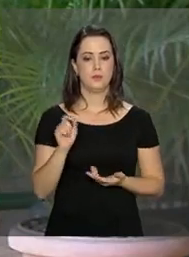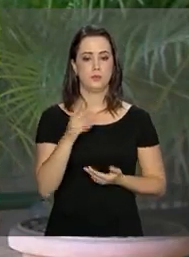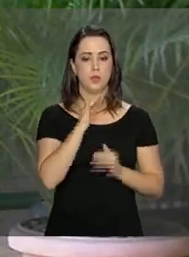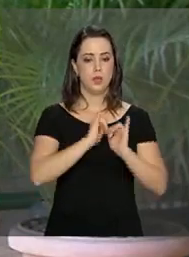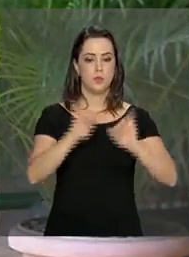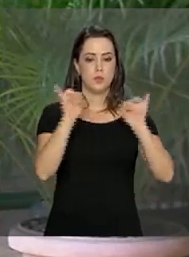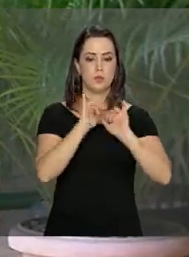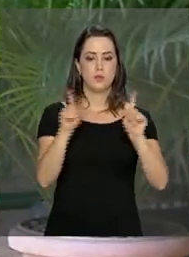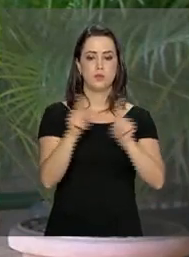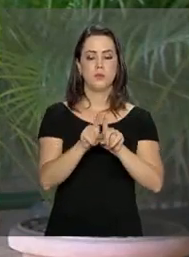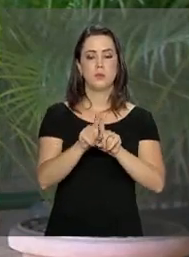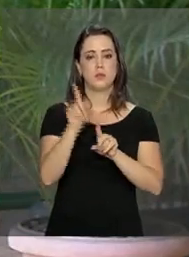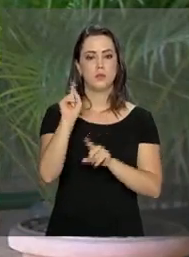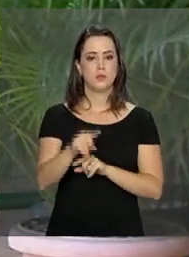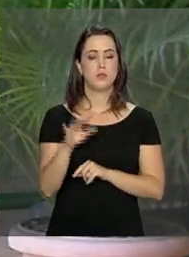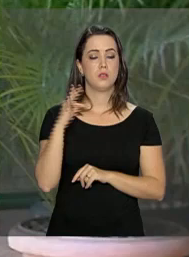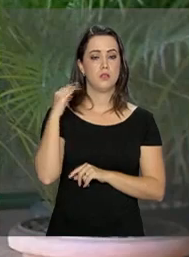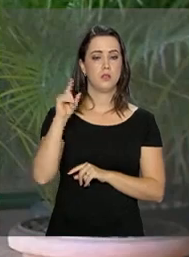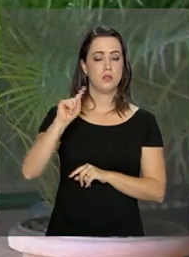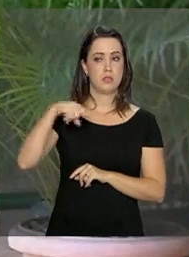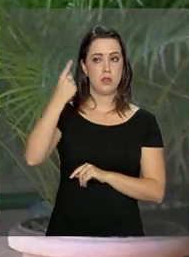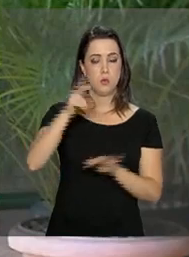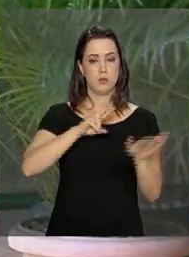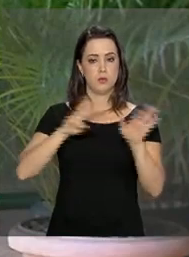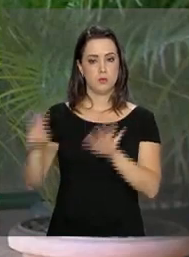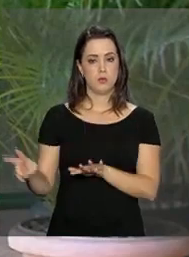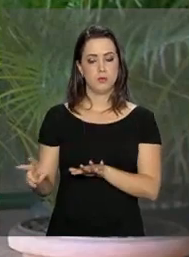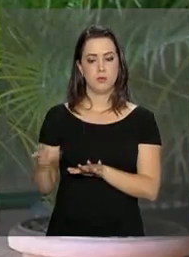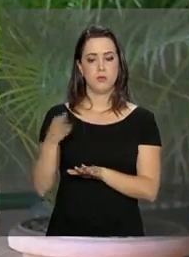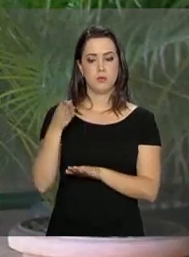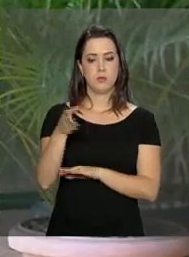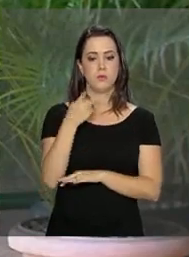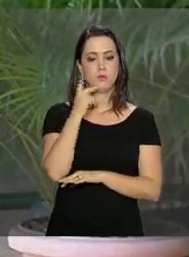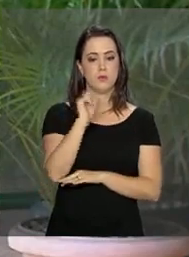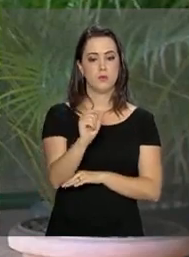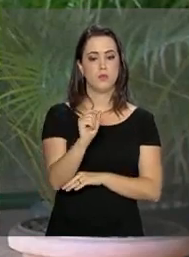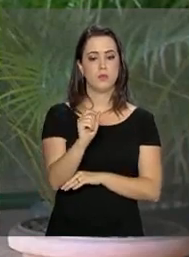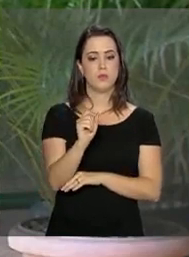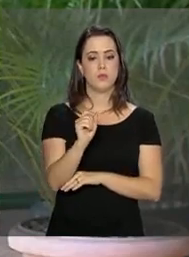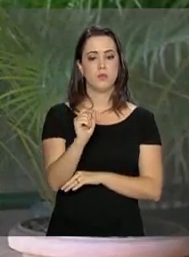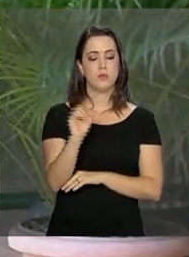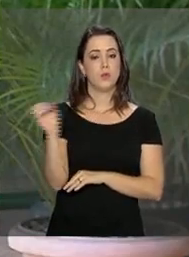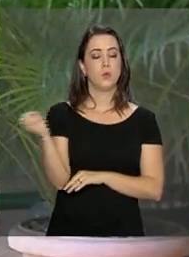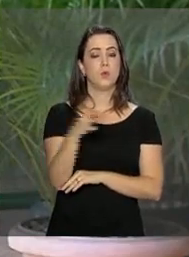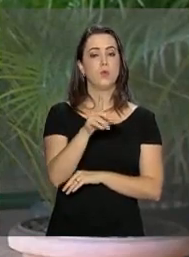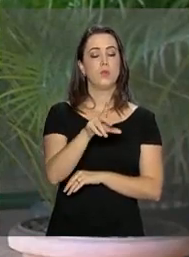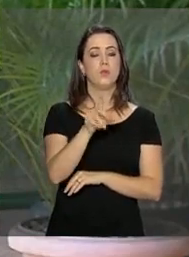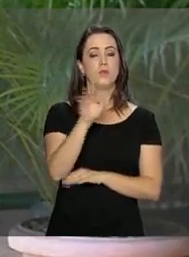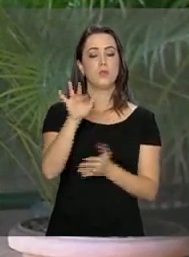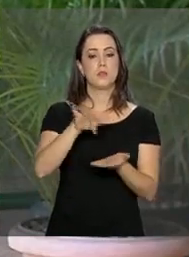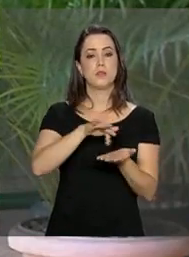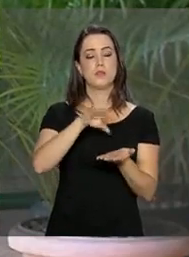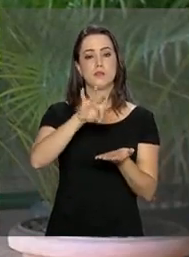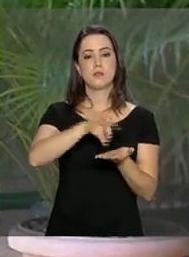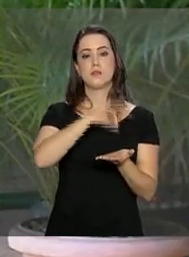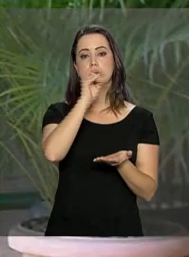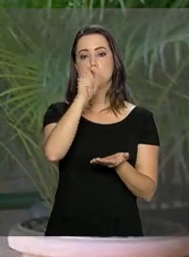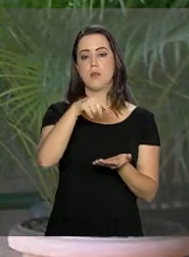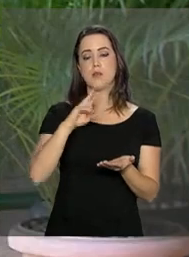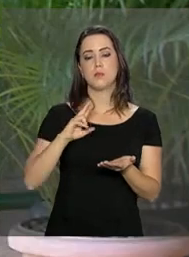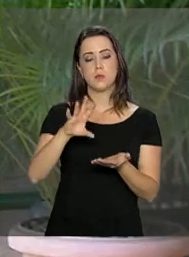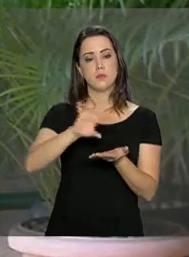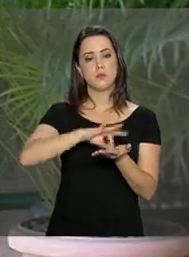anunciou aqui adiantou também que na próxima semana ele vai dizer quem será o novo secretário nacional de